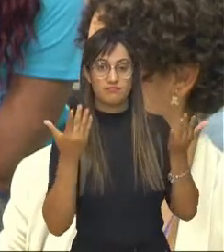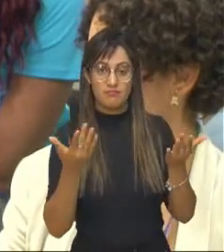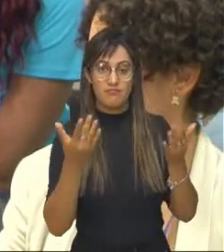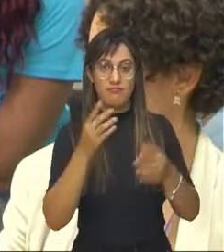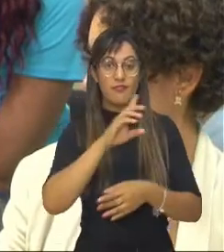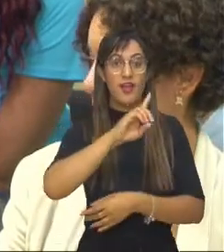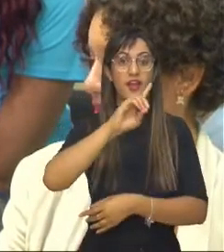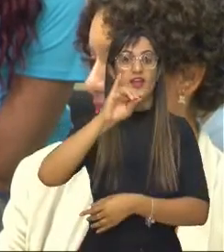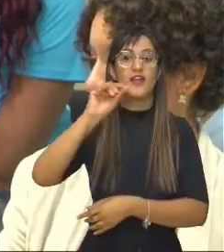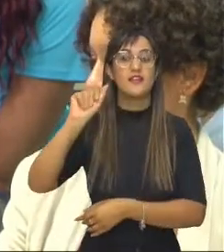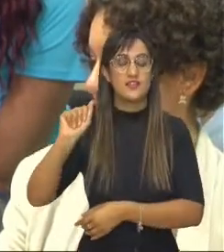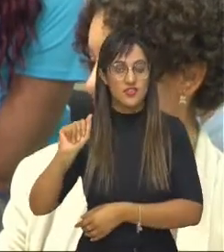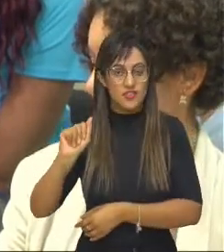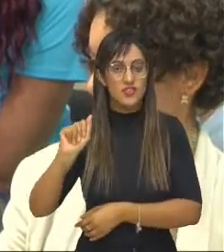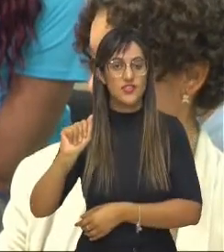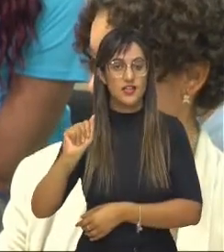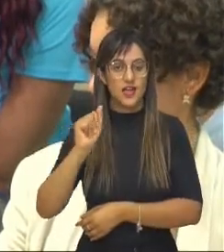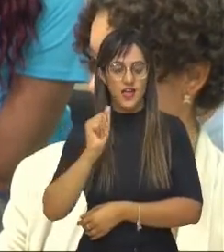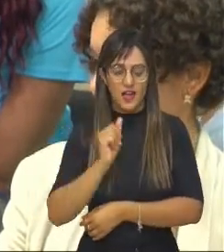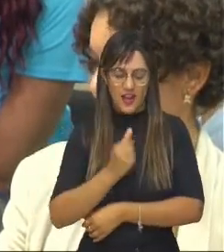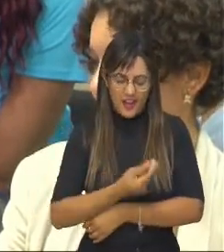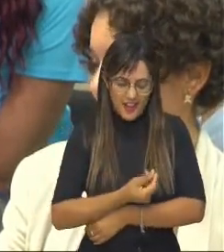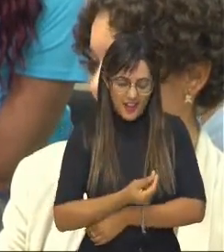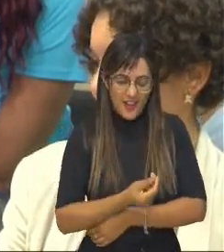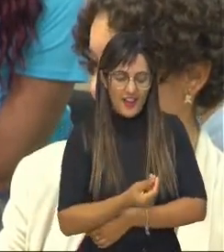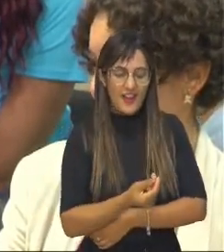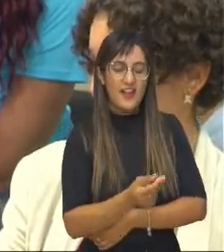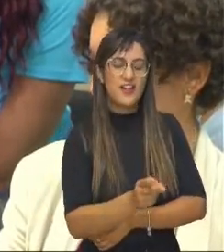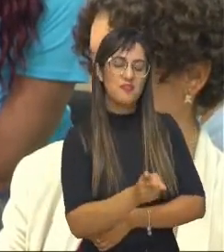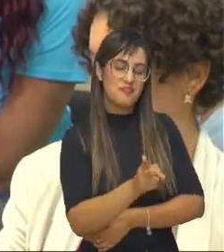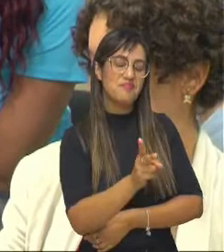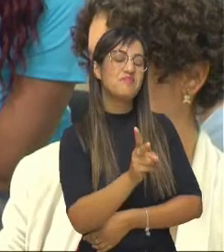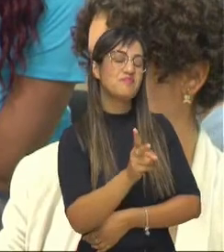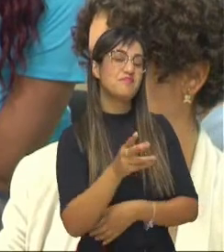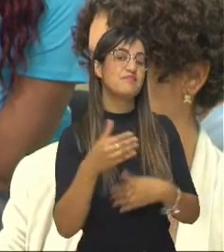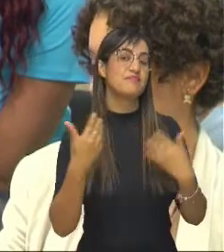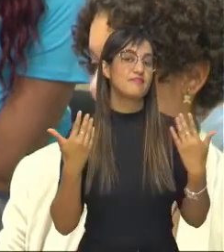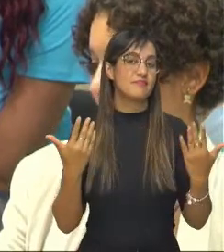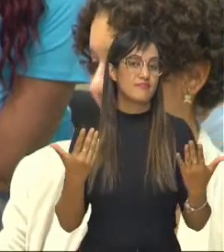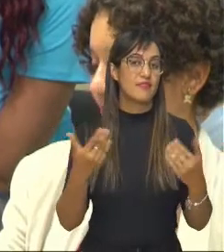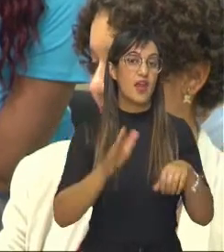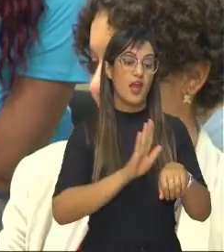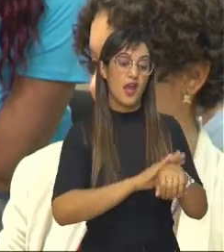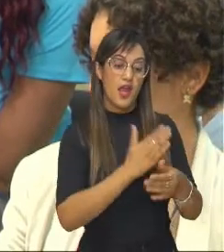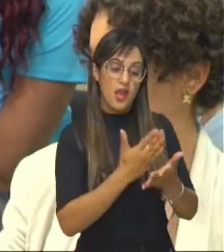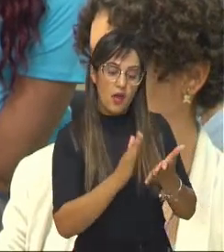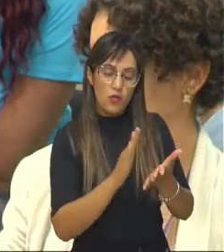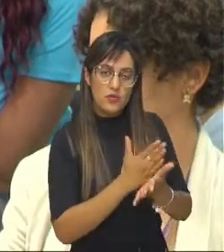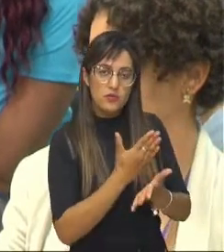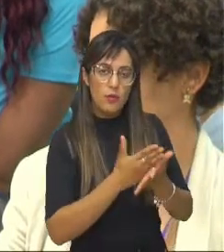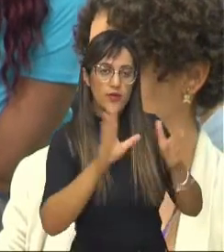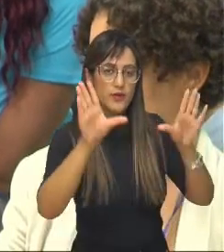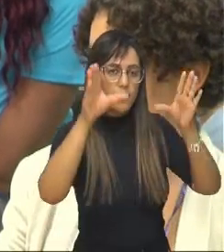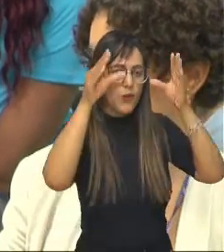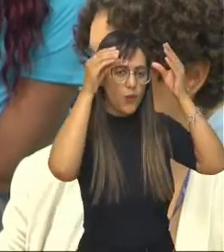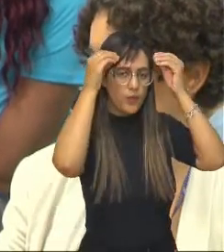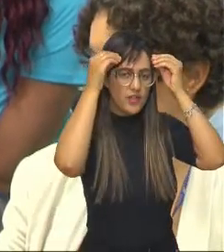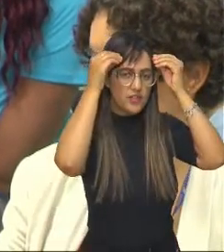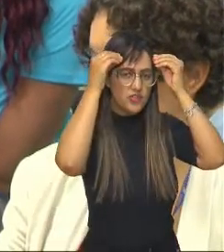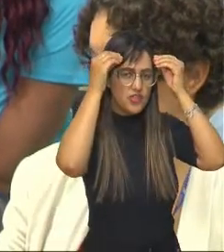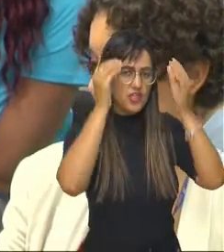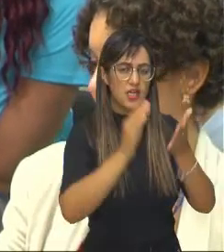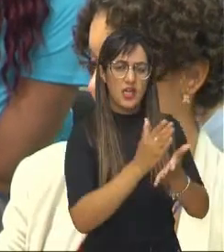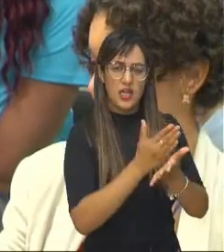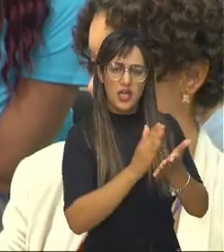podia ser para sempre, né? Então, assim, em alguns momentos eu concluí que poucas coisas me separaram de